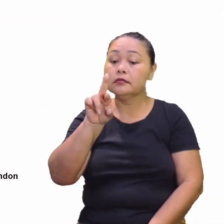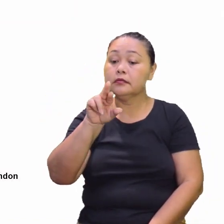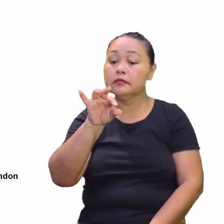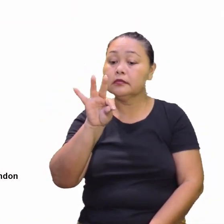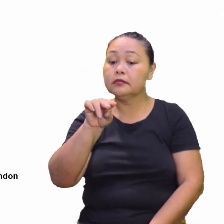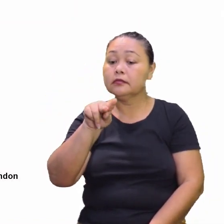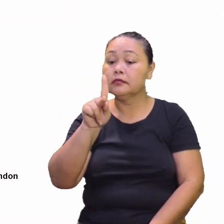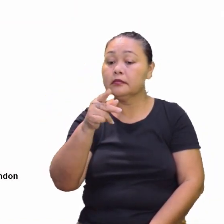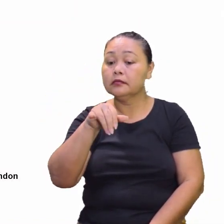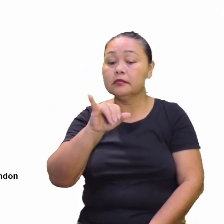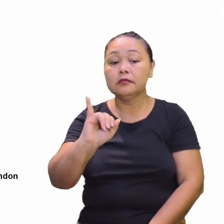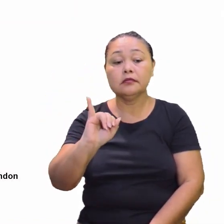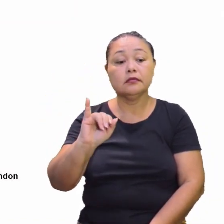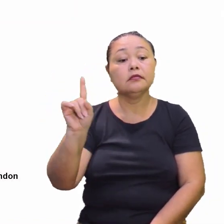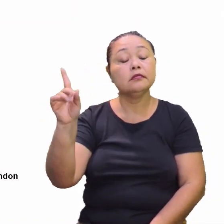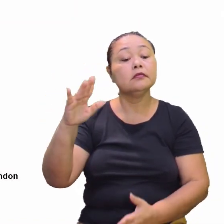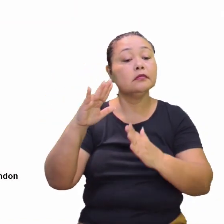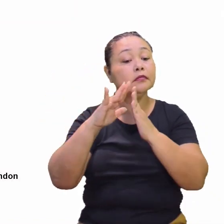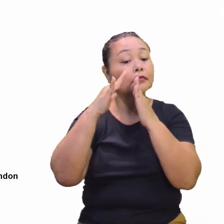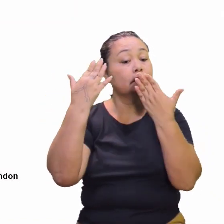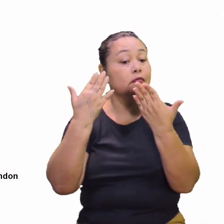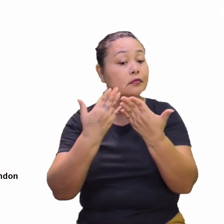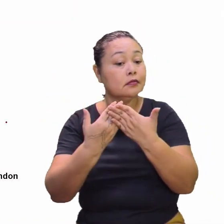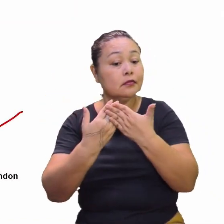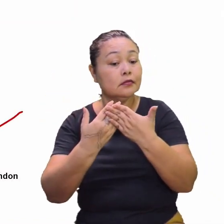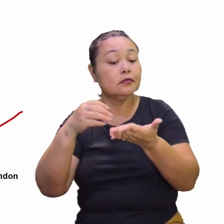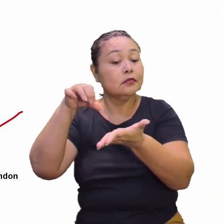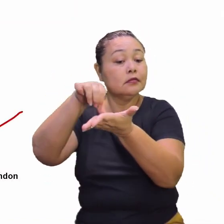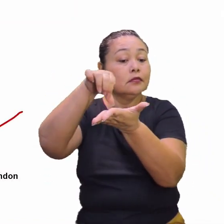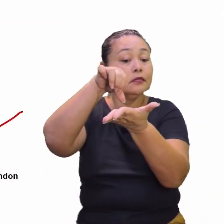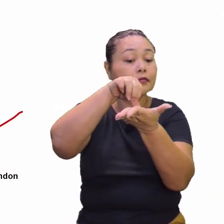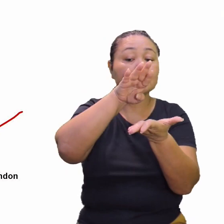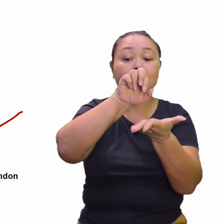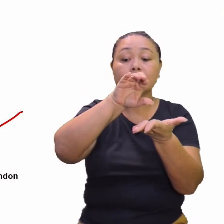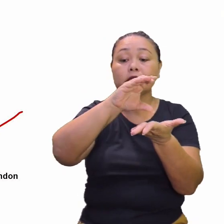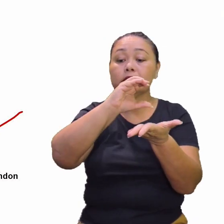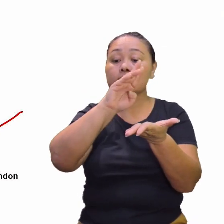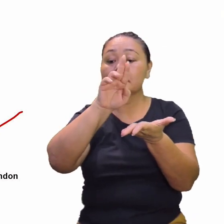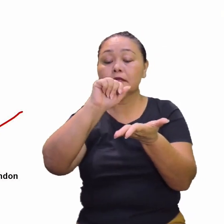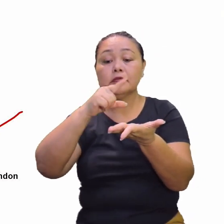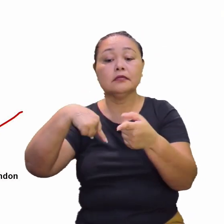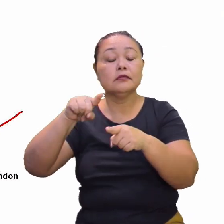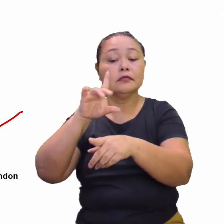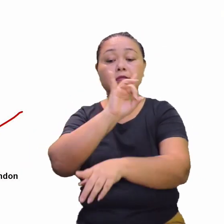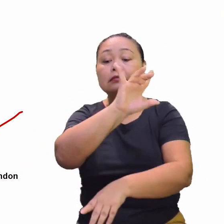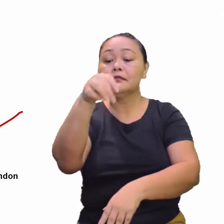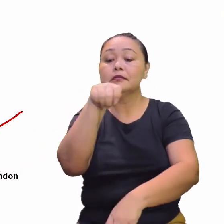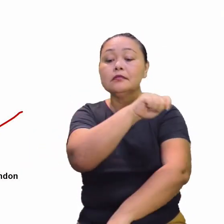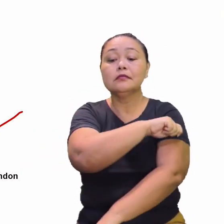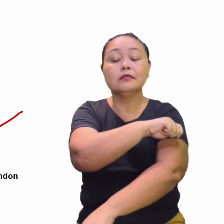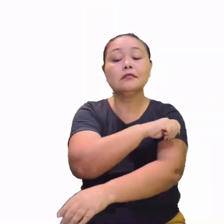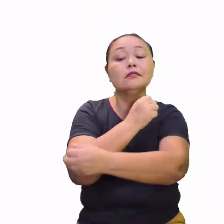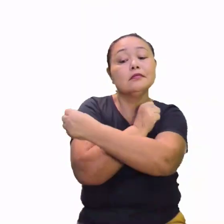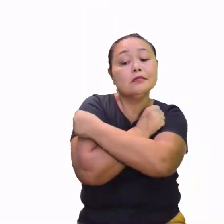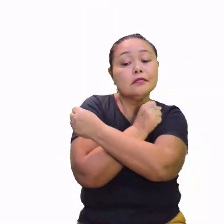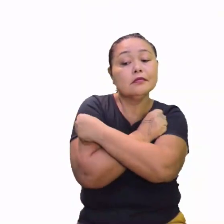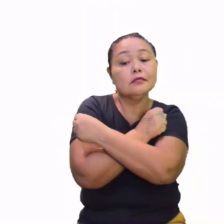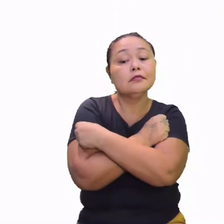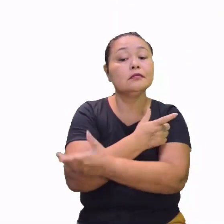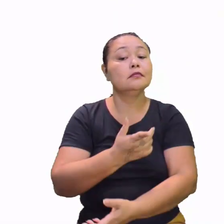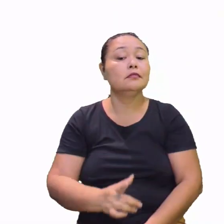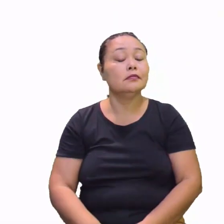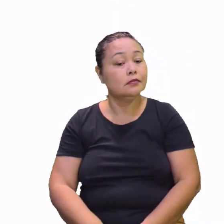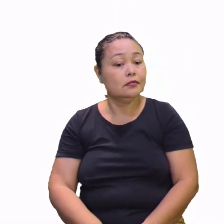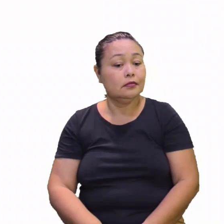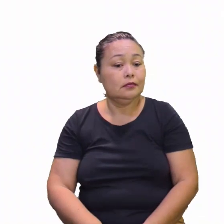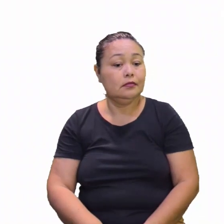Escola Polo Brás Cuba, olha só, Escola Marechal Rondon, um grande abraço para cada aluno da escola.